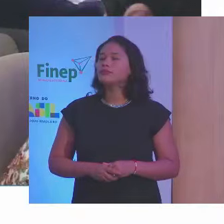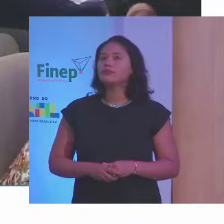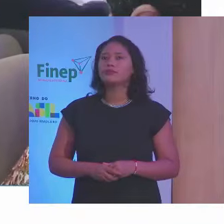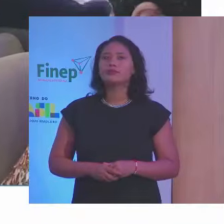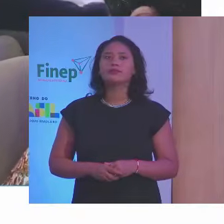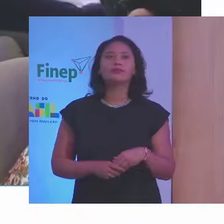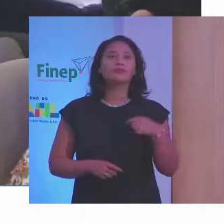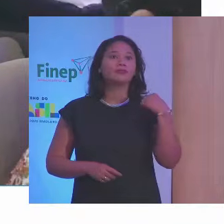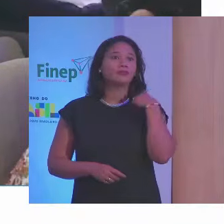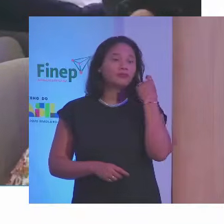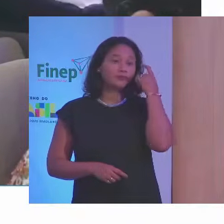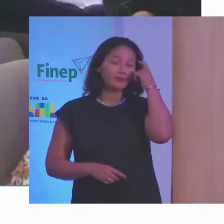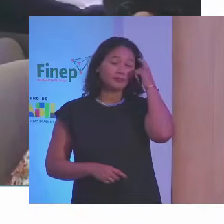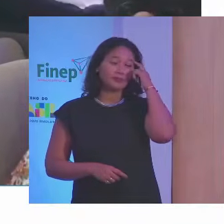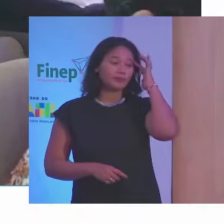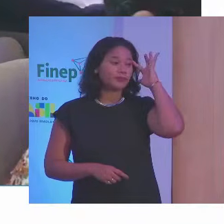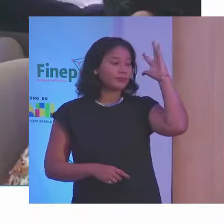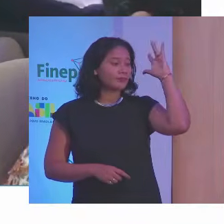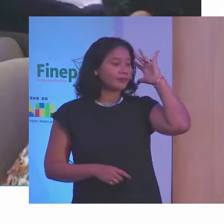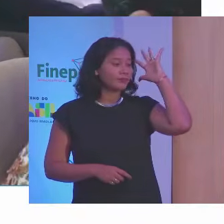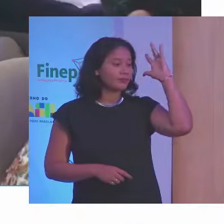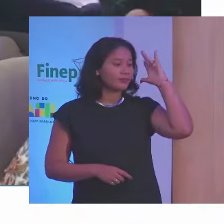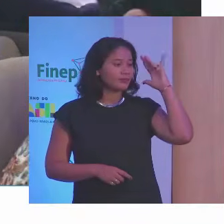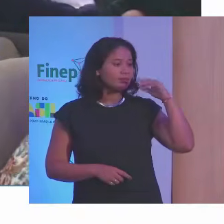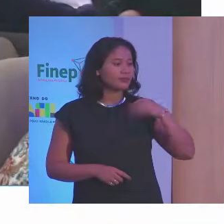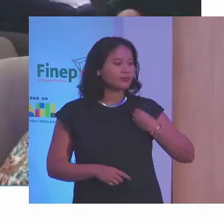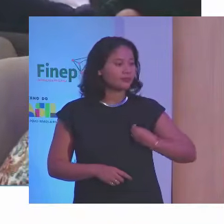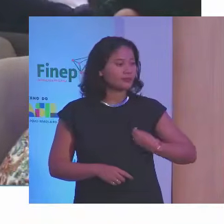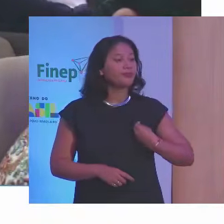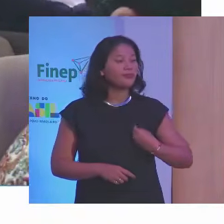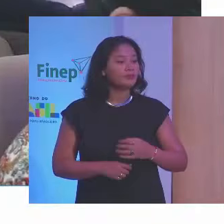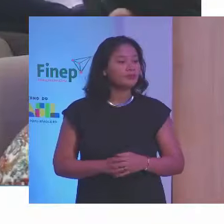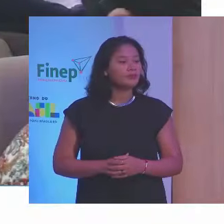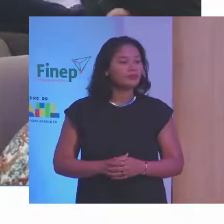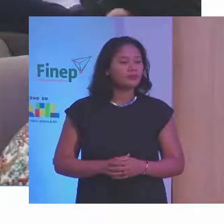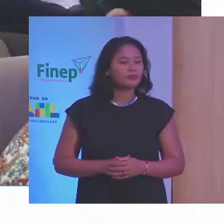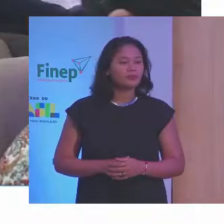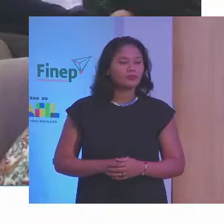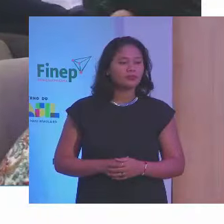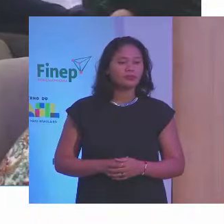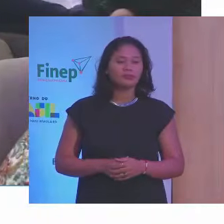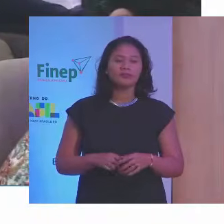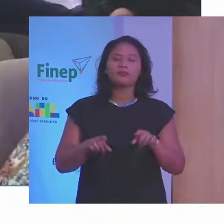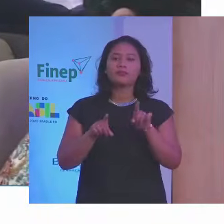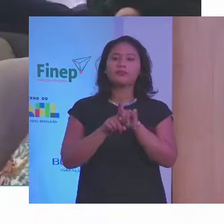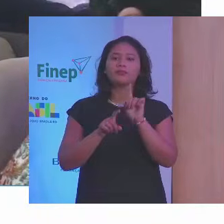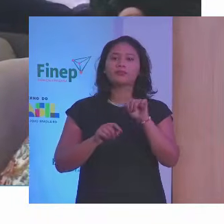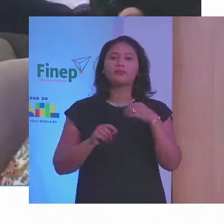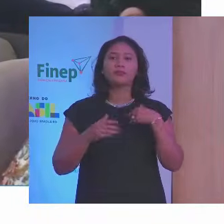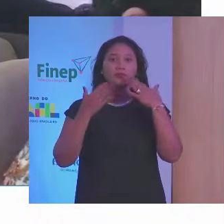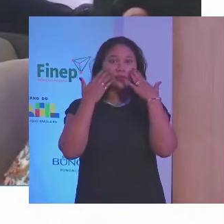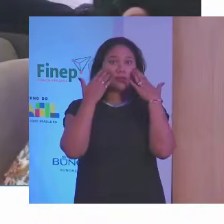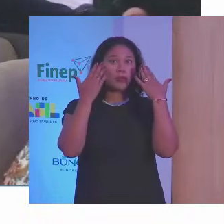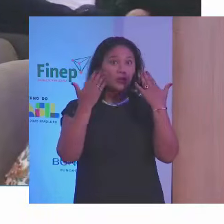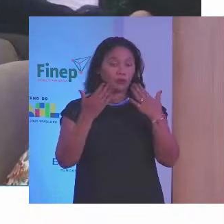mente com num dos slides que acho que o Nils mostrou.